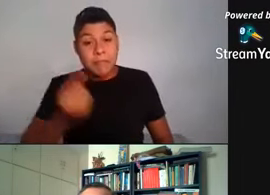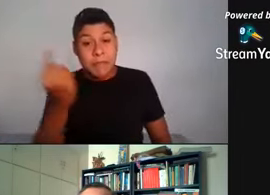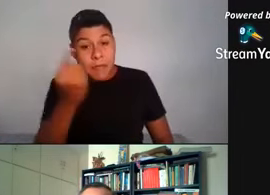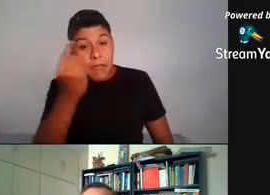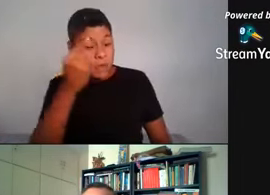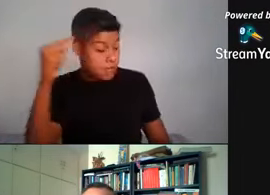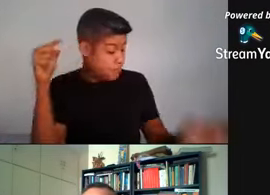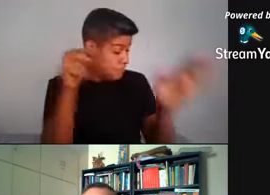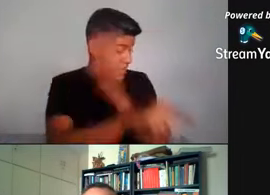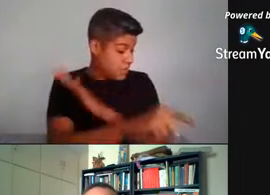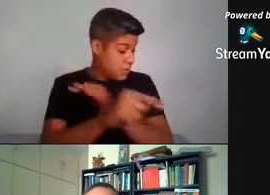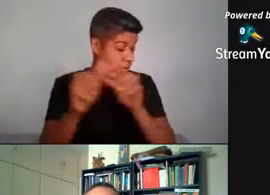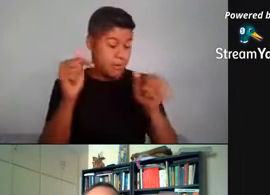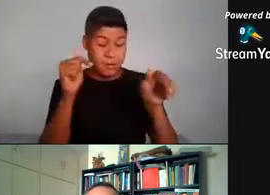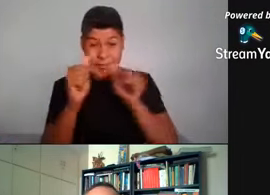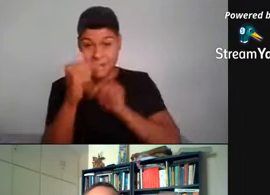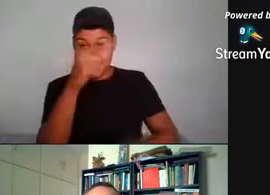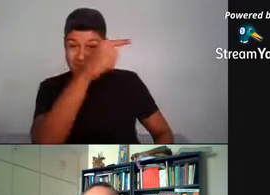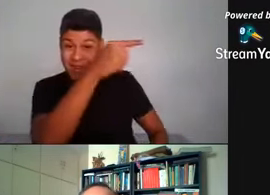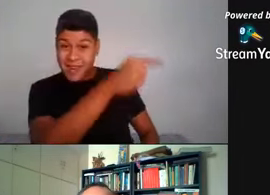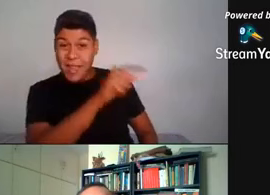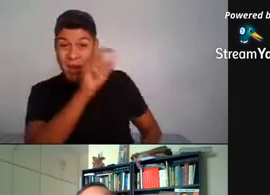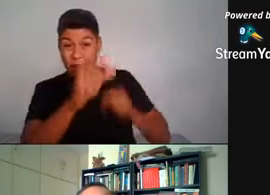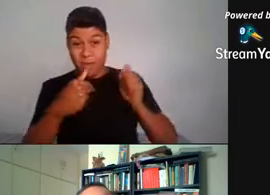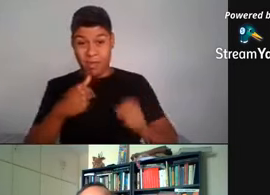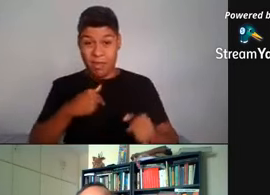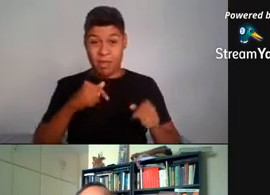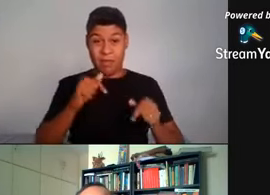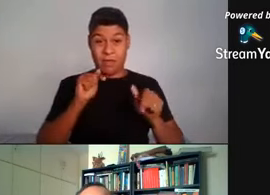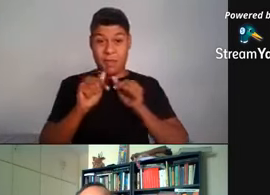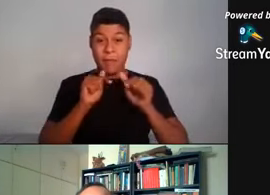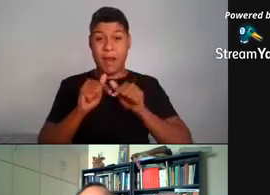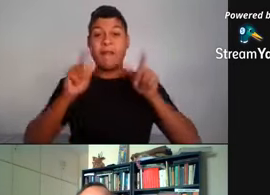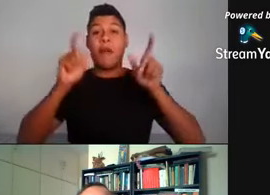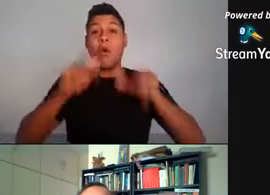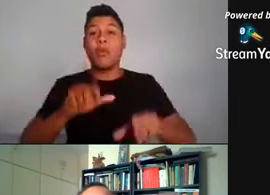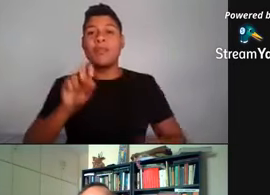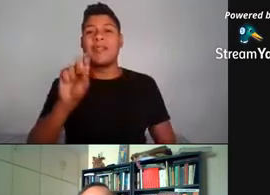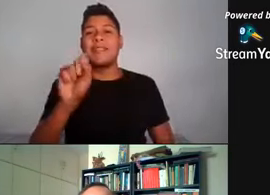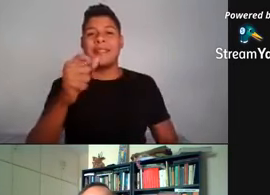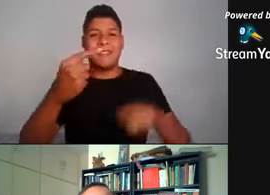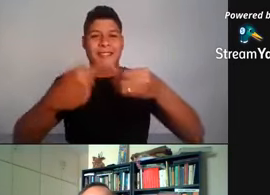nessa área, eu era promotor de justiça em Santo André, quando eu fui